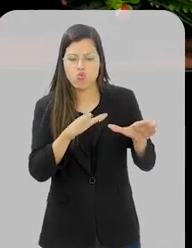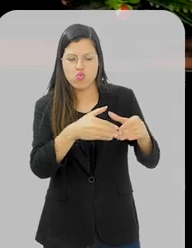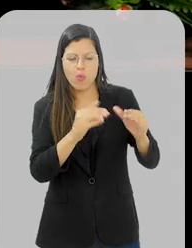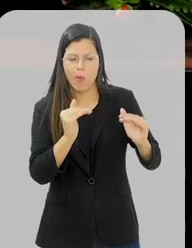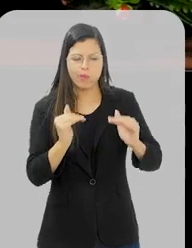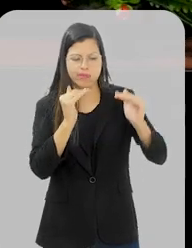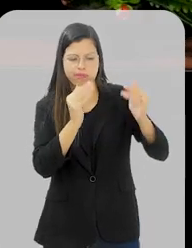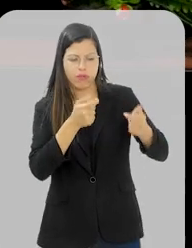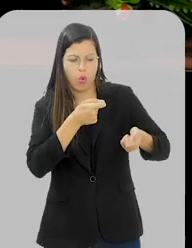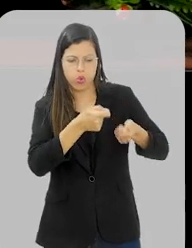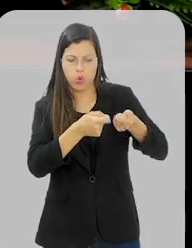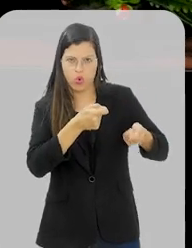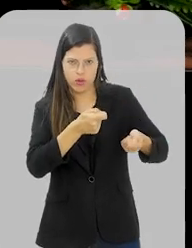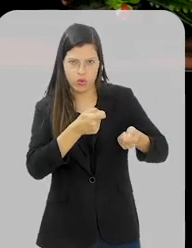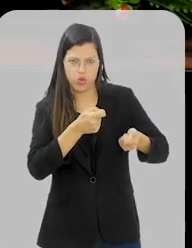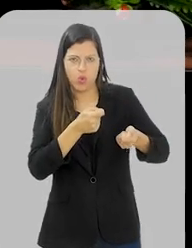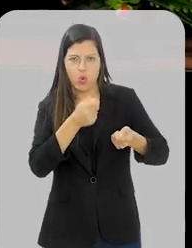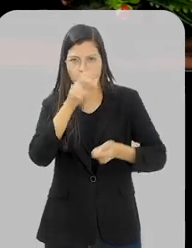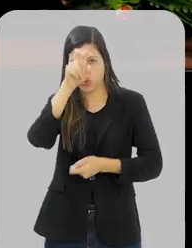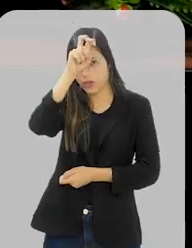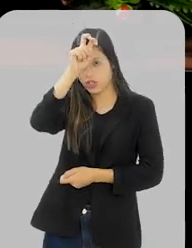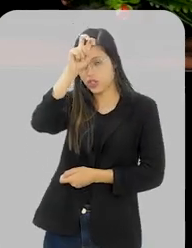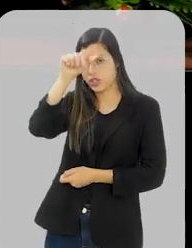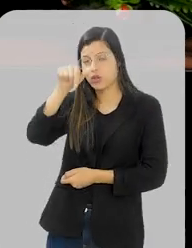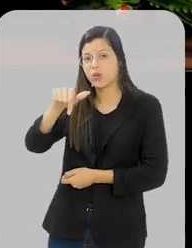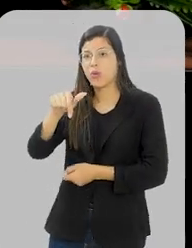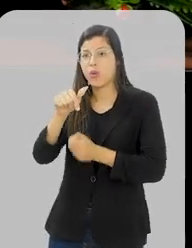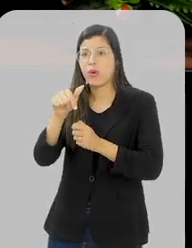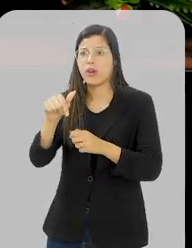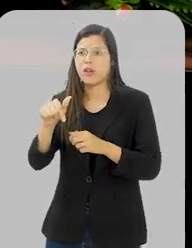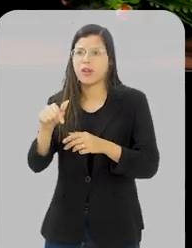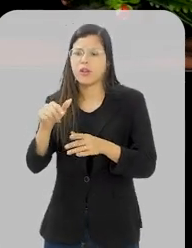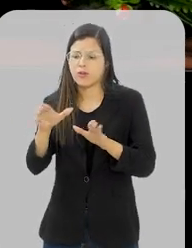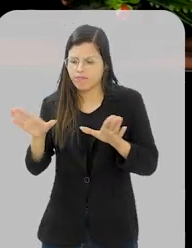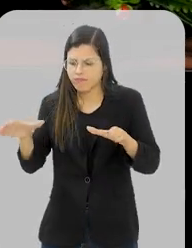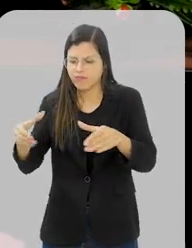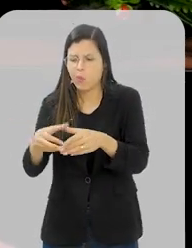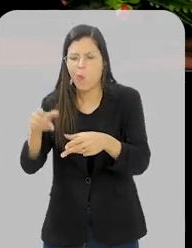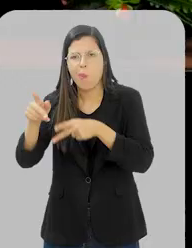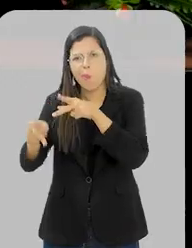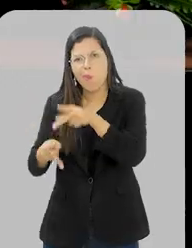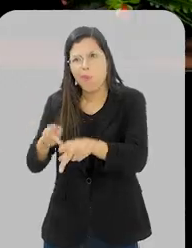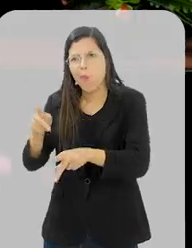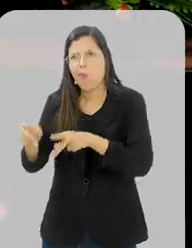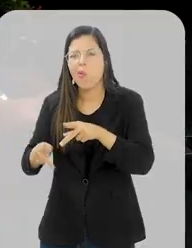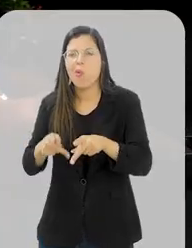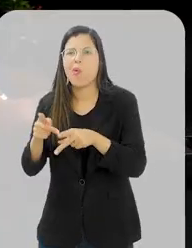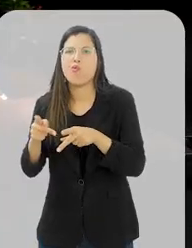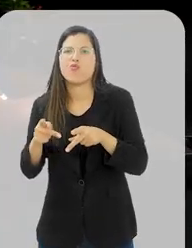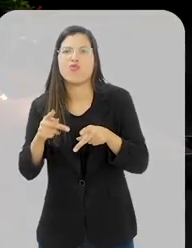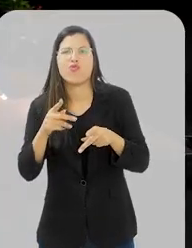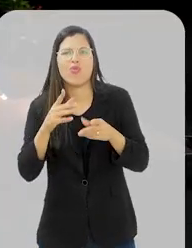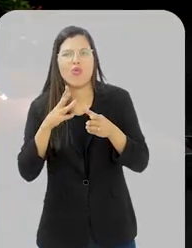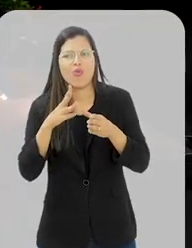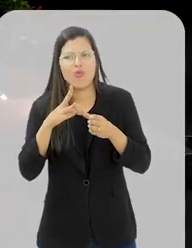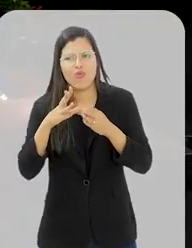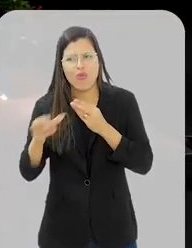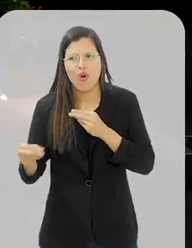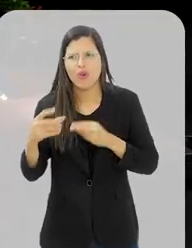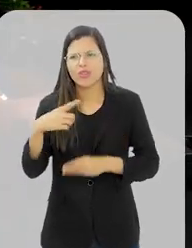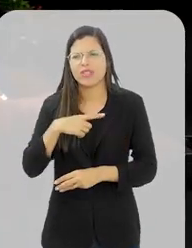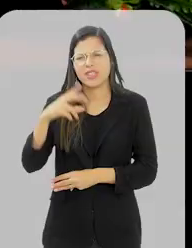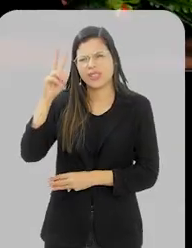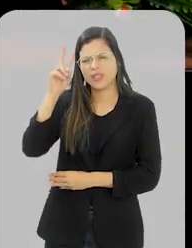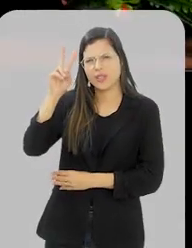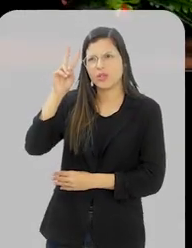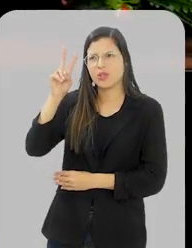eh dominante no Egito E aí reúne o povo e a história é conhecida né o povo se rebela tem a história dos